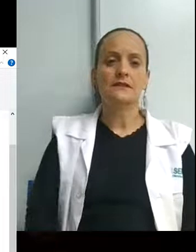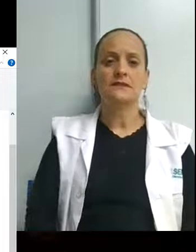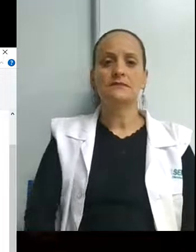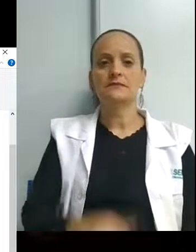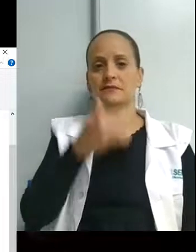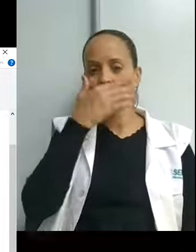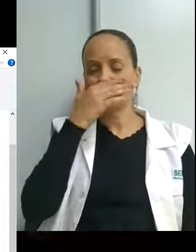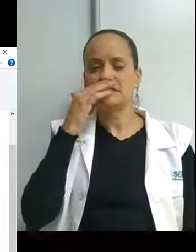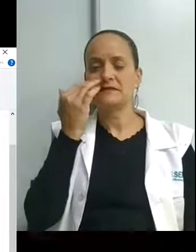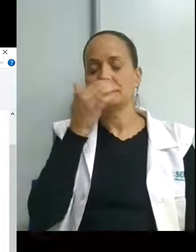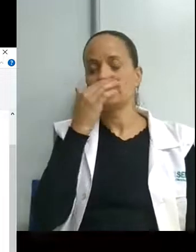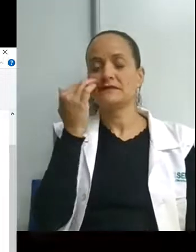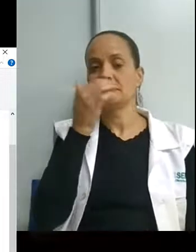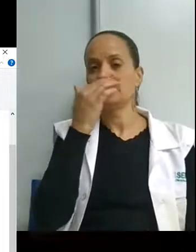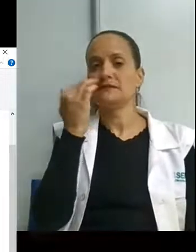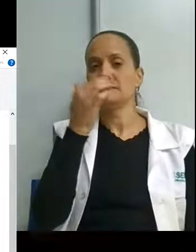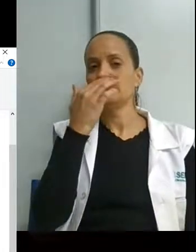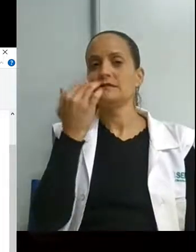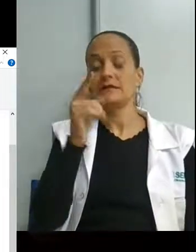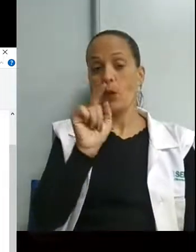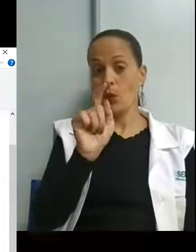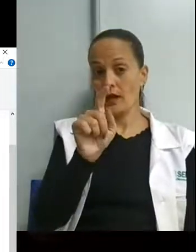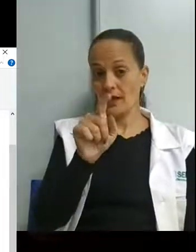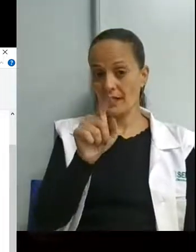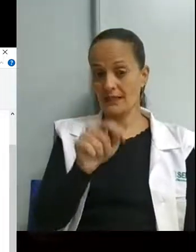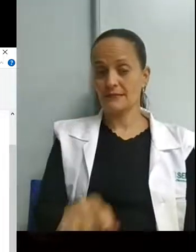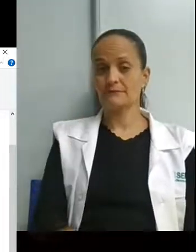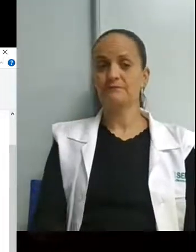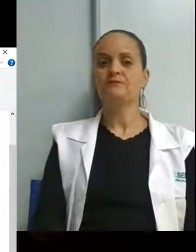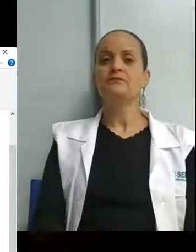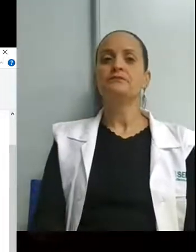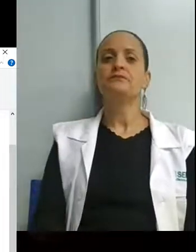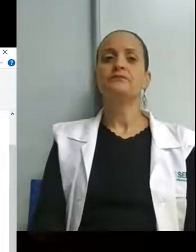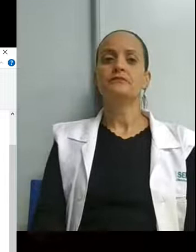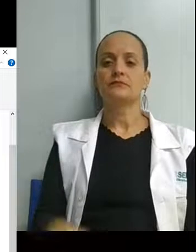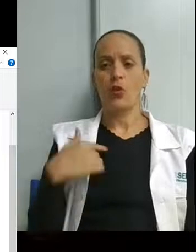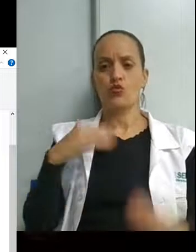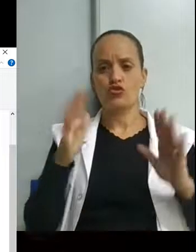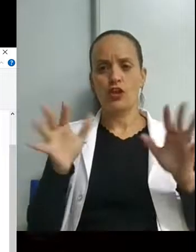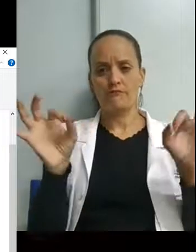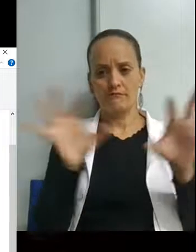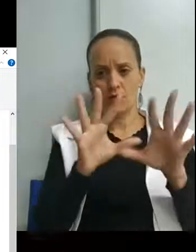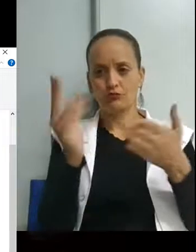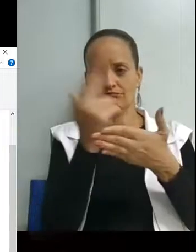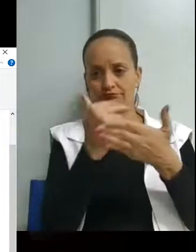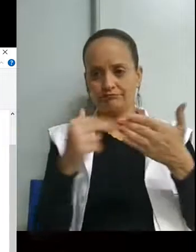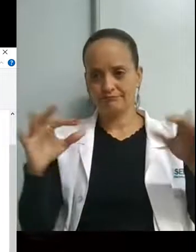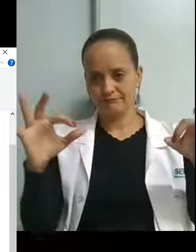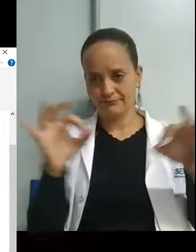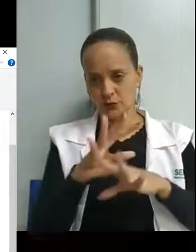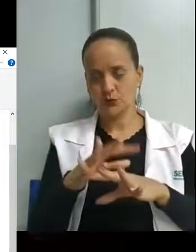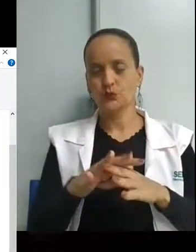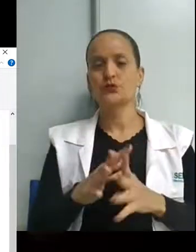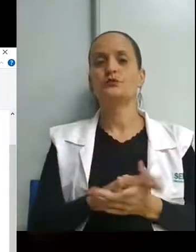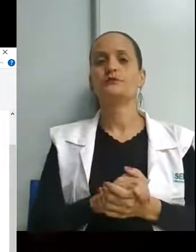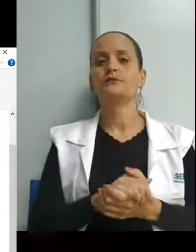Então, esse aqui, ó, esse primeiro circuito, só mostrar aqui para vocês, ó, é o circuito da nova